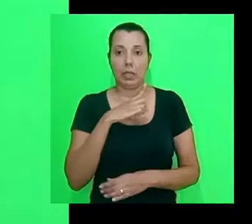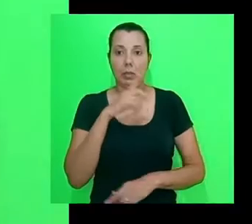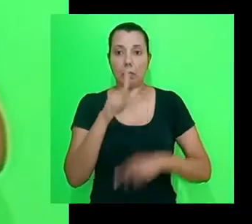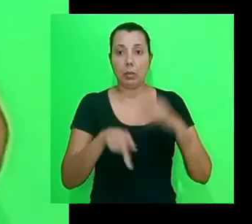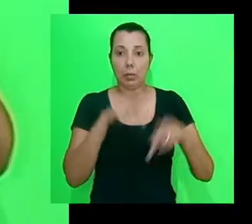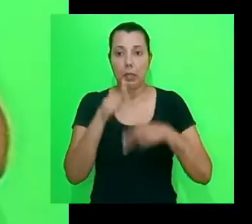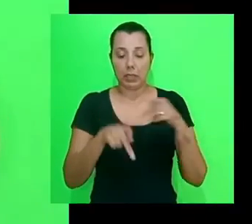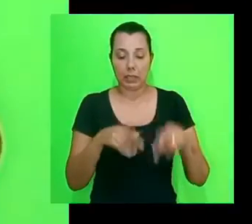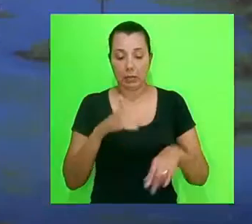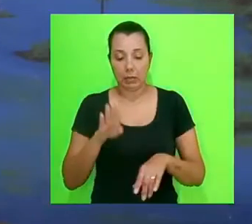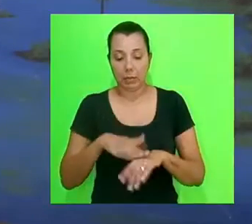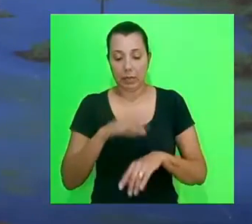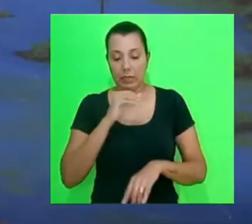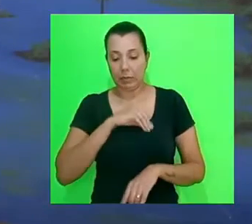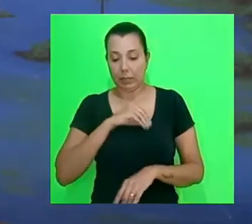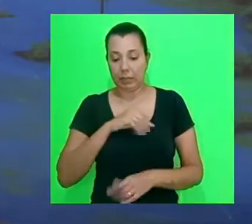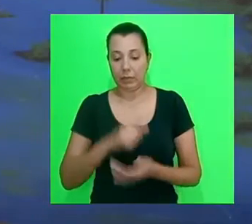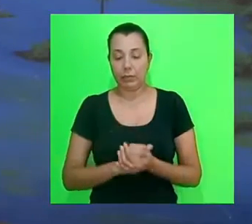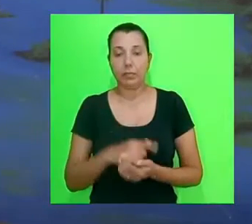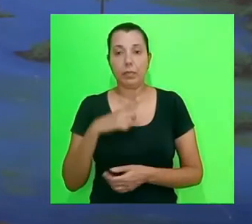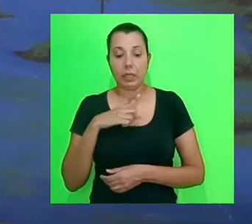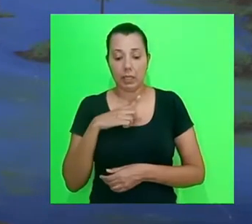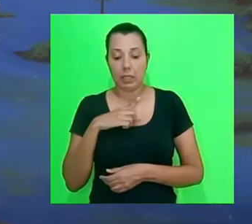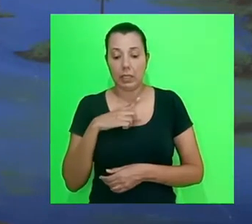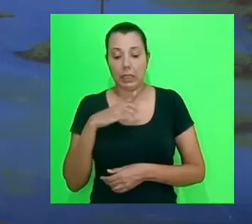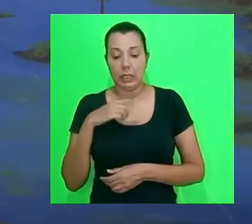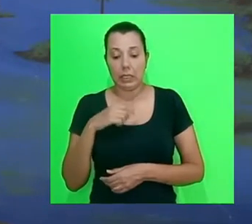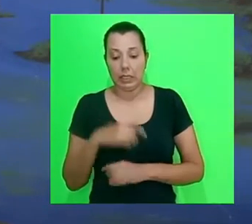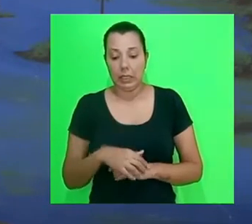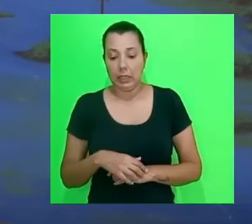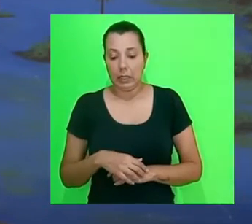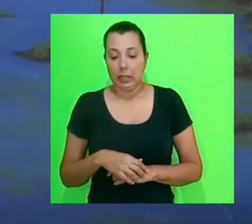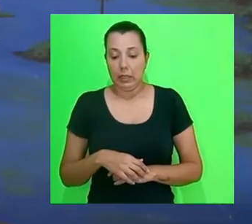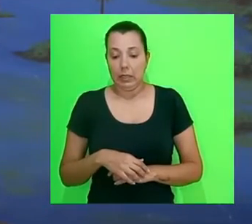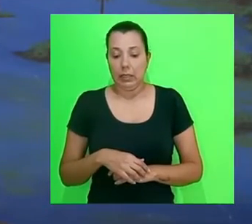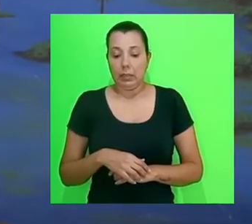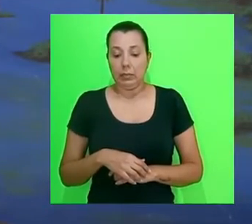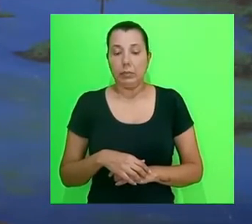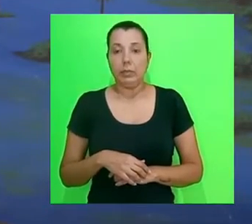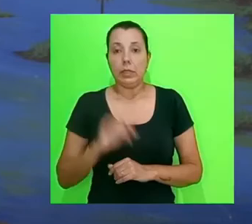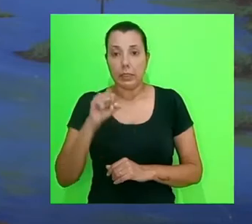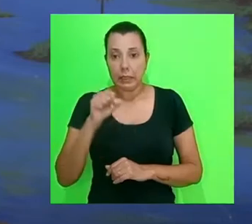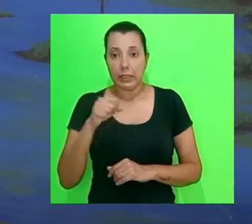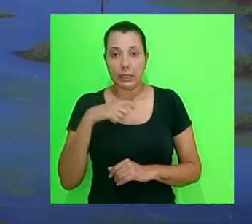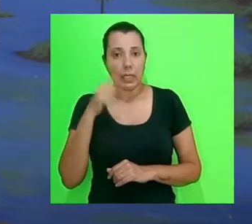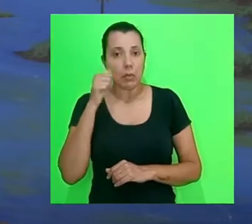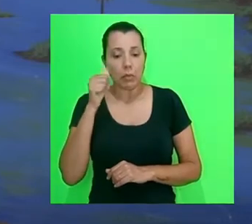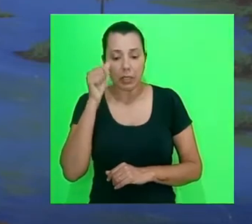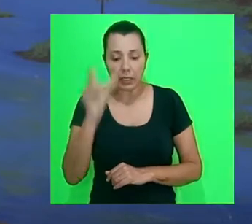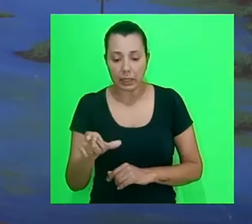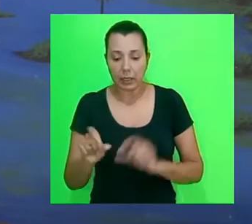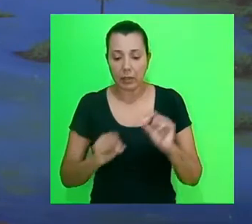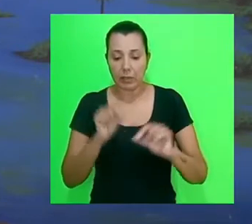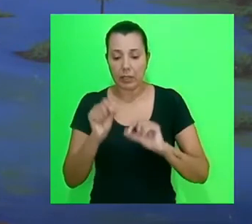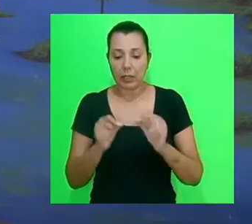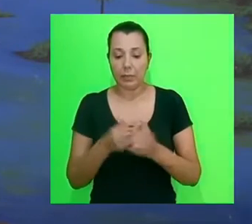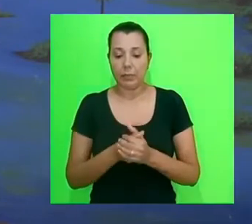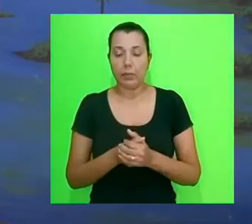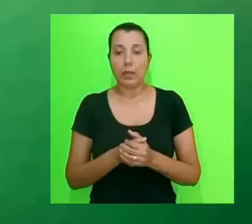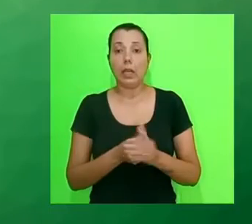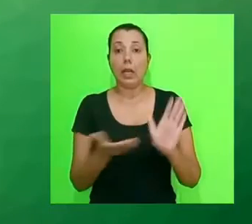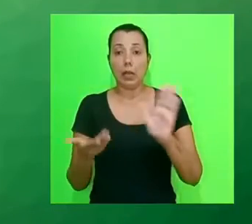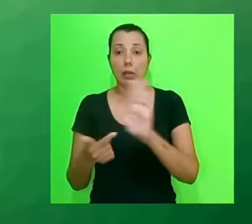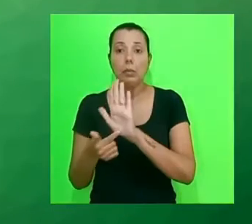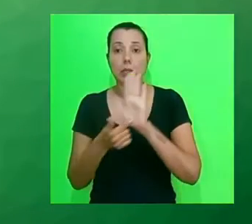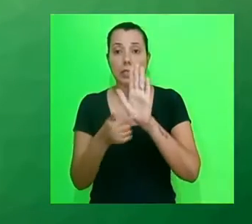Professores também é maioria feminina, né? Maioria mulher. E eu sei que o sindicato, né, inclusive num programa passado aqui do Saber Viver, a